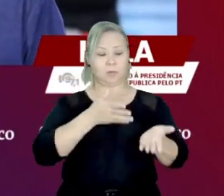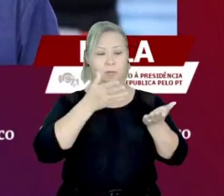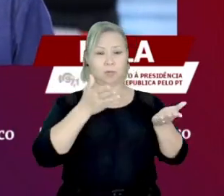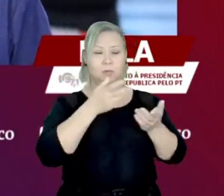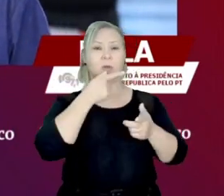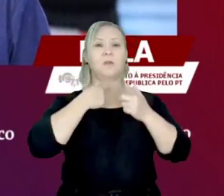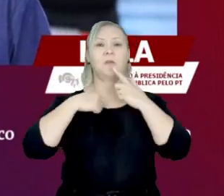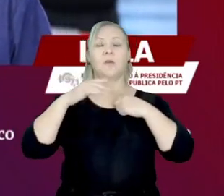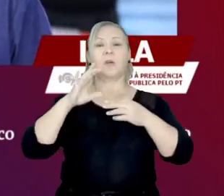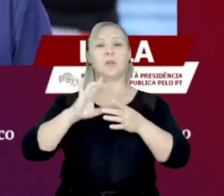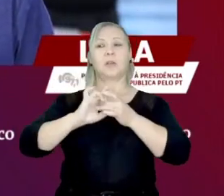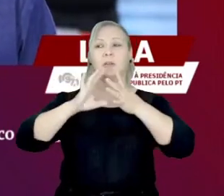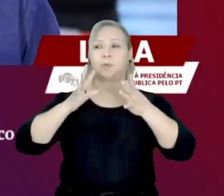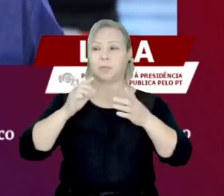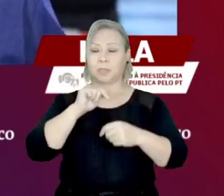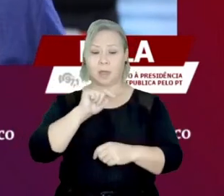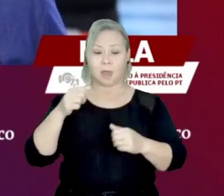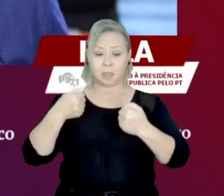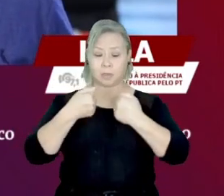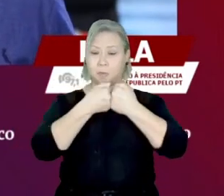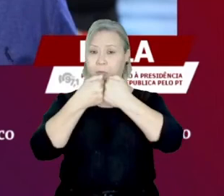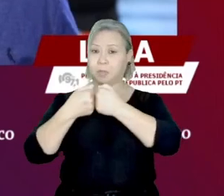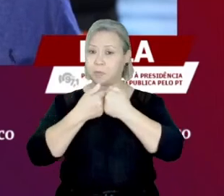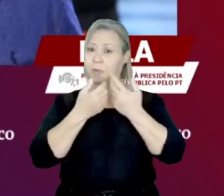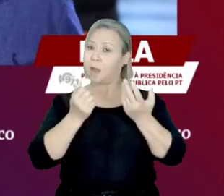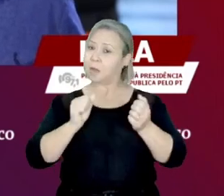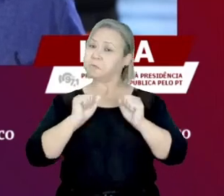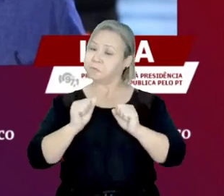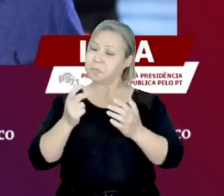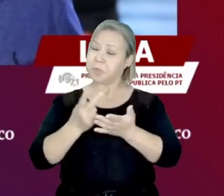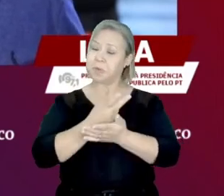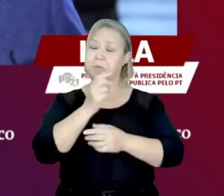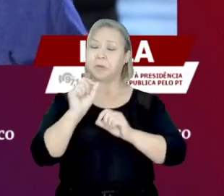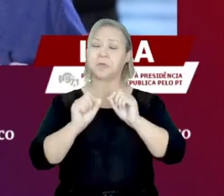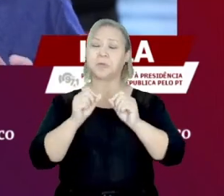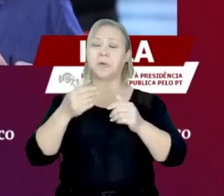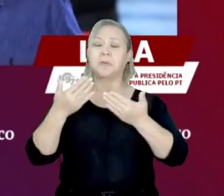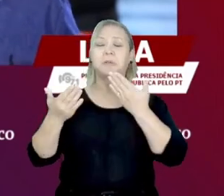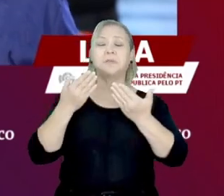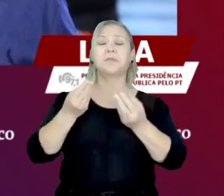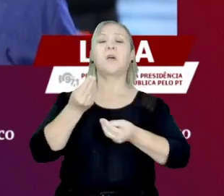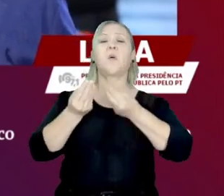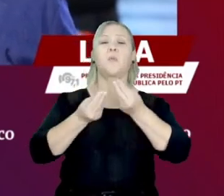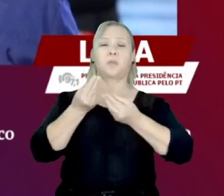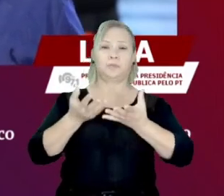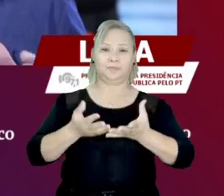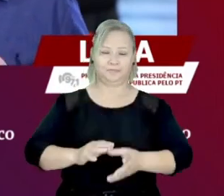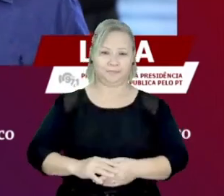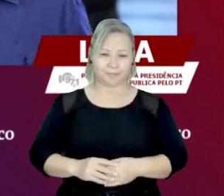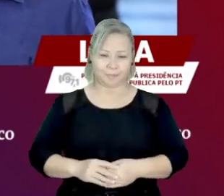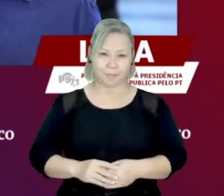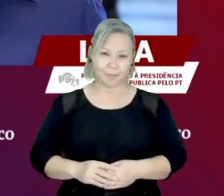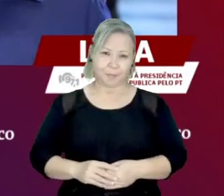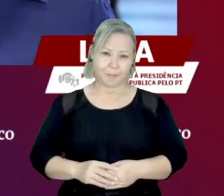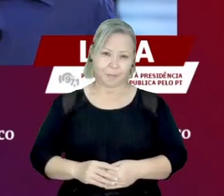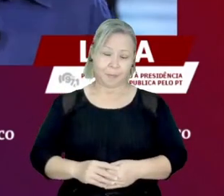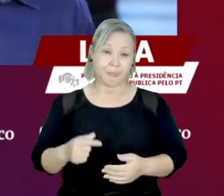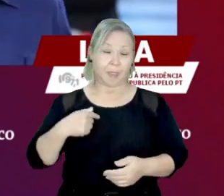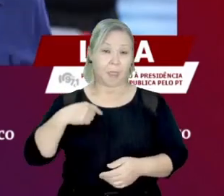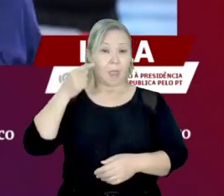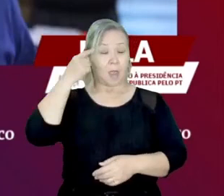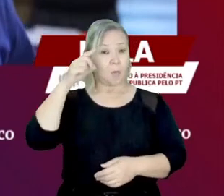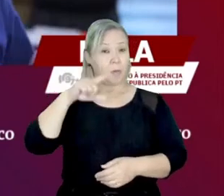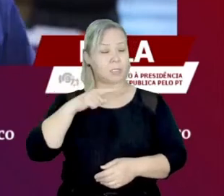temos que analisar com muita seriedade. Veja, o PT era um partido muito forte, de João